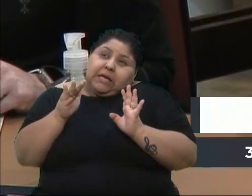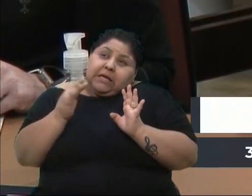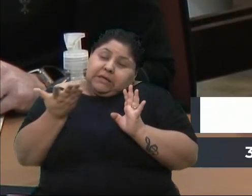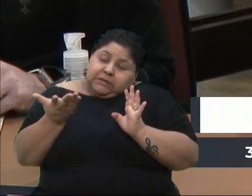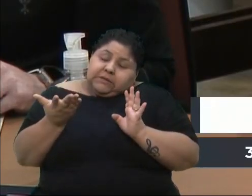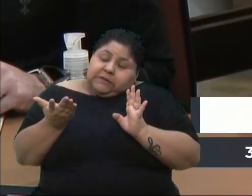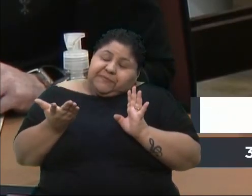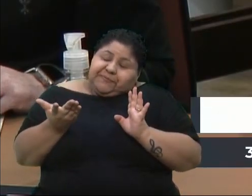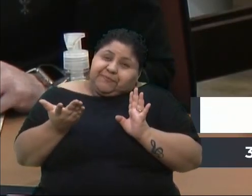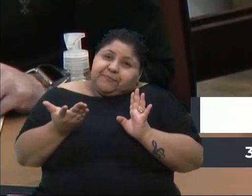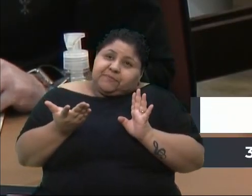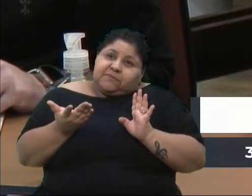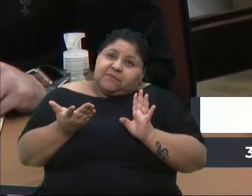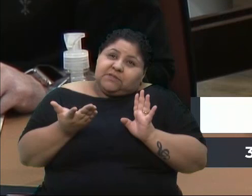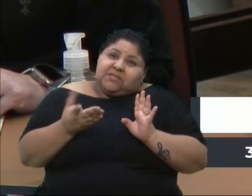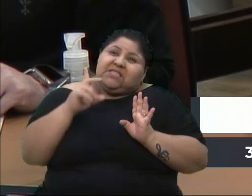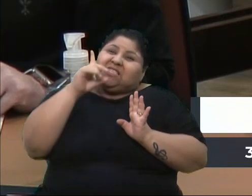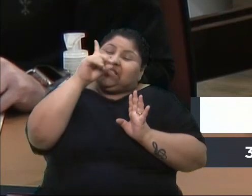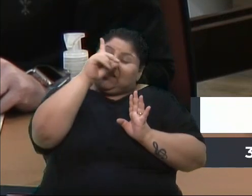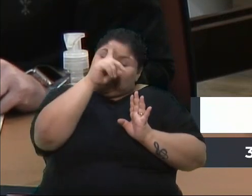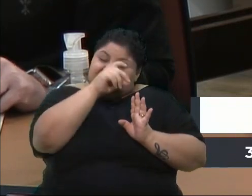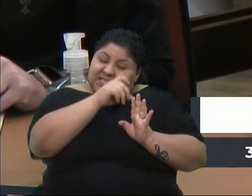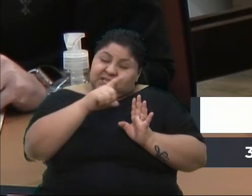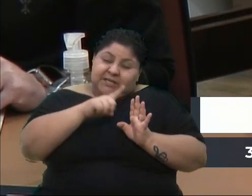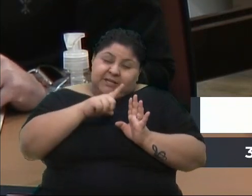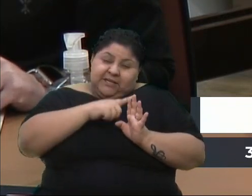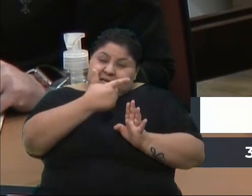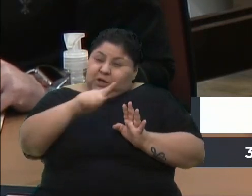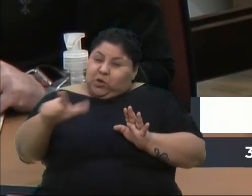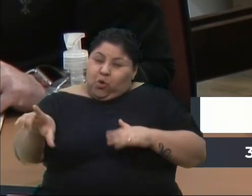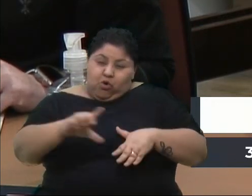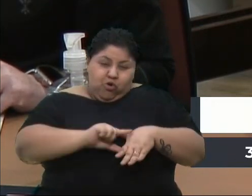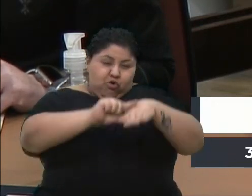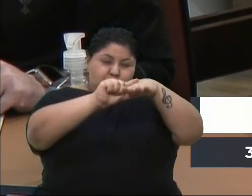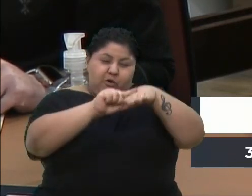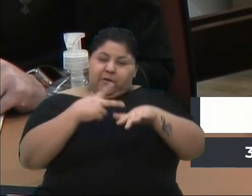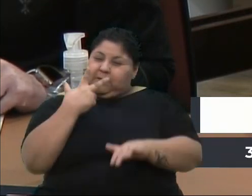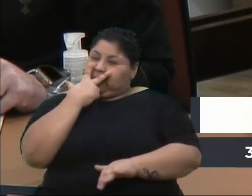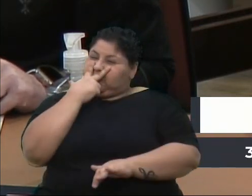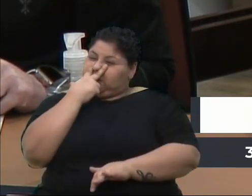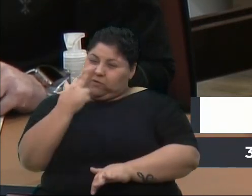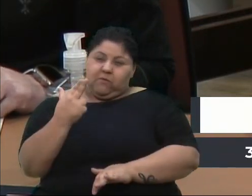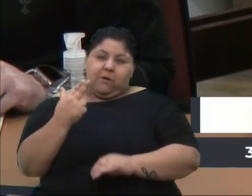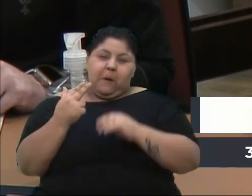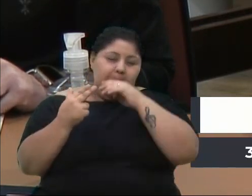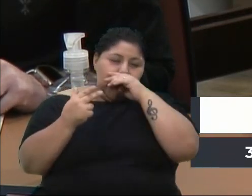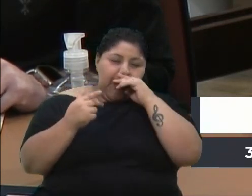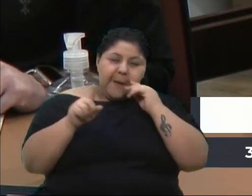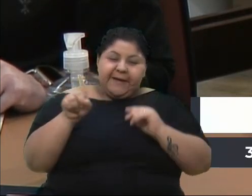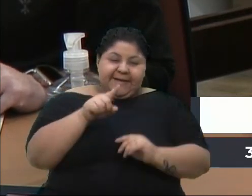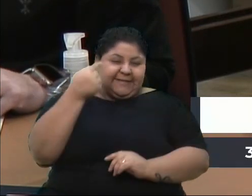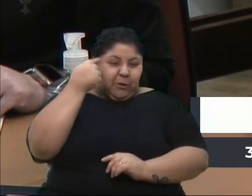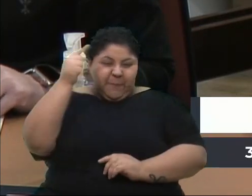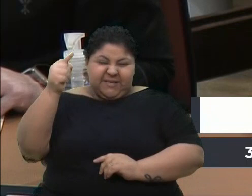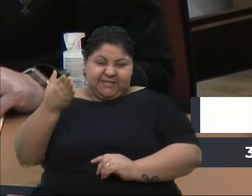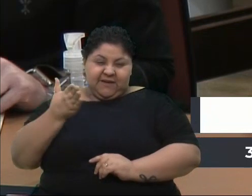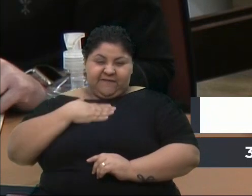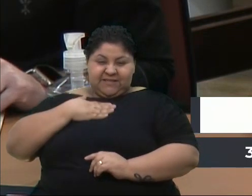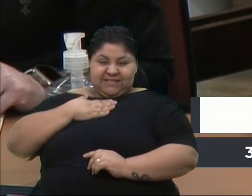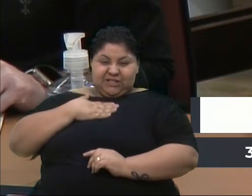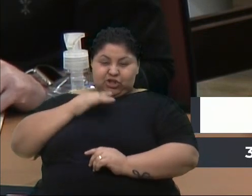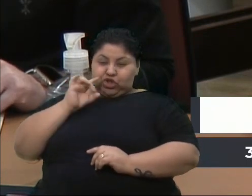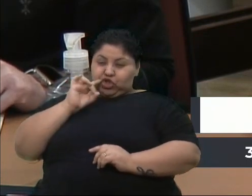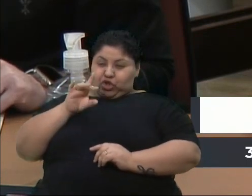enfim, é difícil de ter uma outra liderança da forma que ele agia. Ele não pensava nele, ele pensava